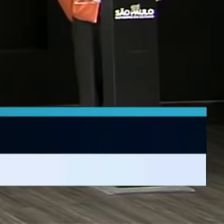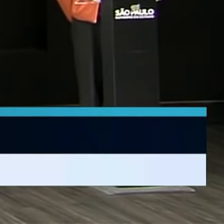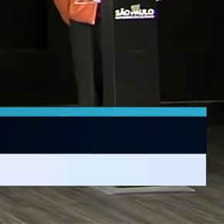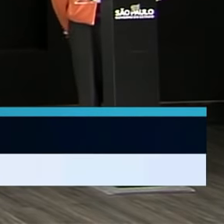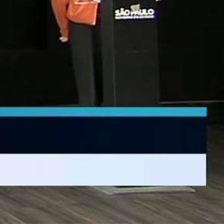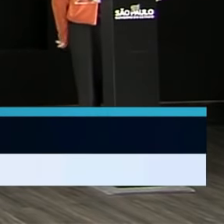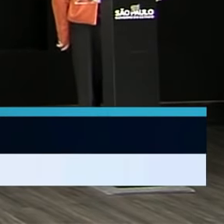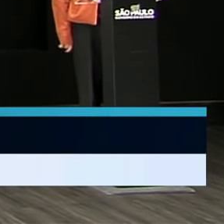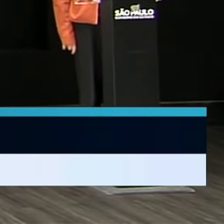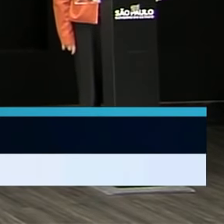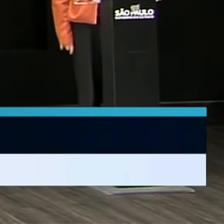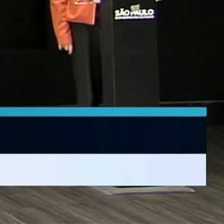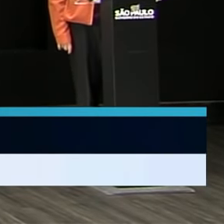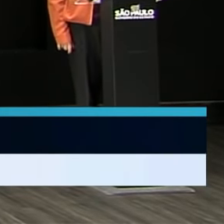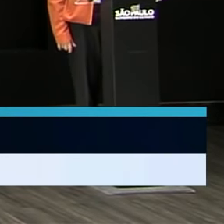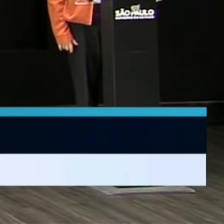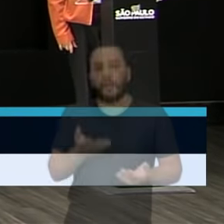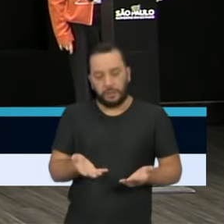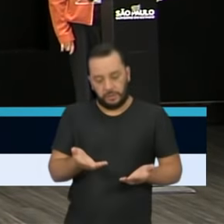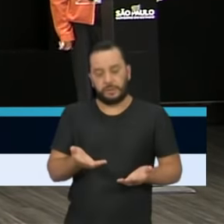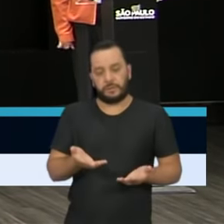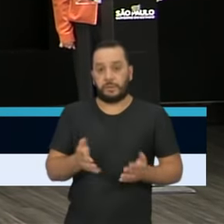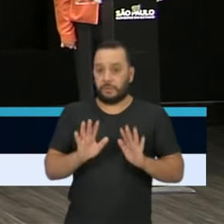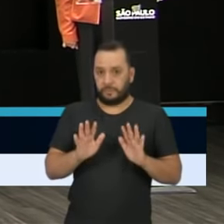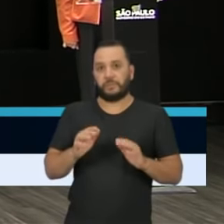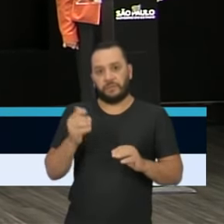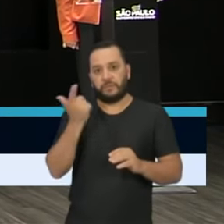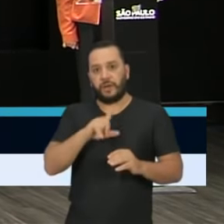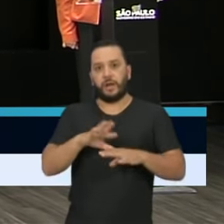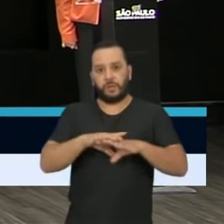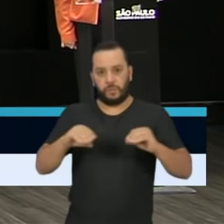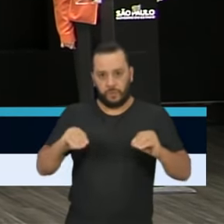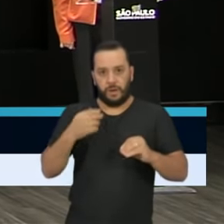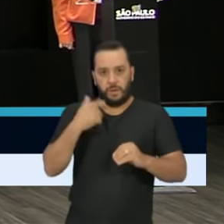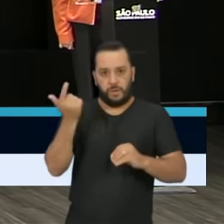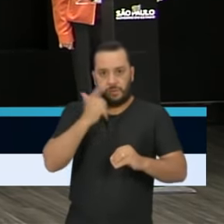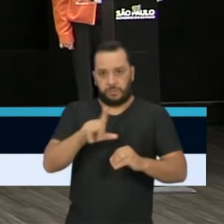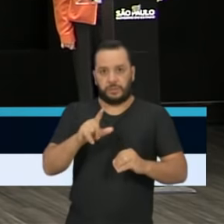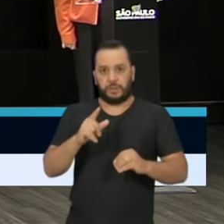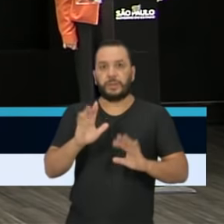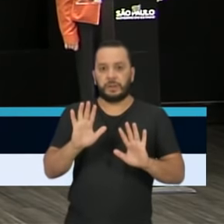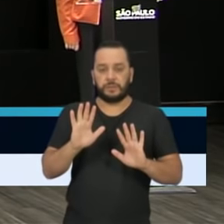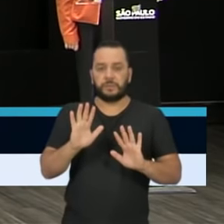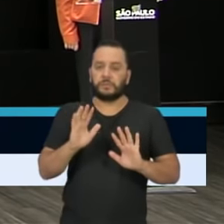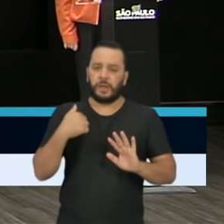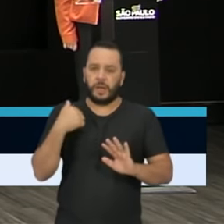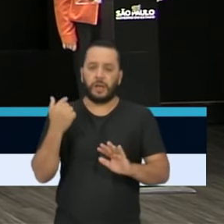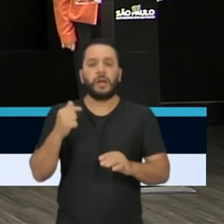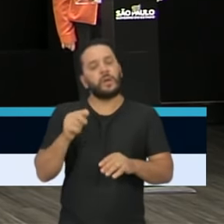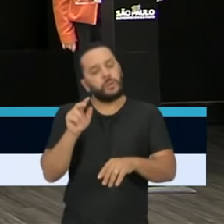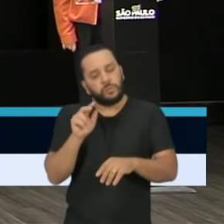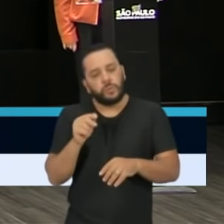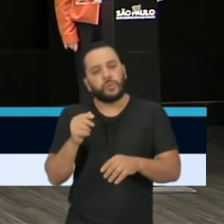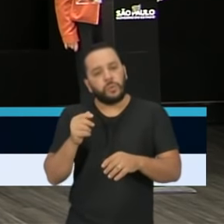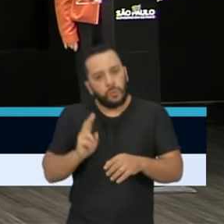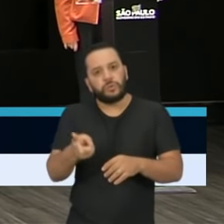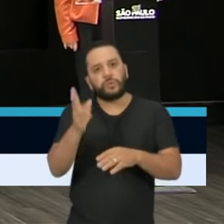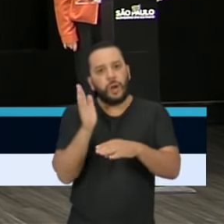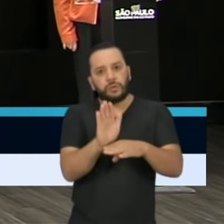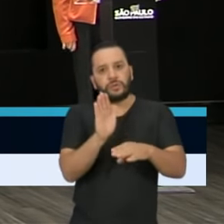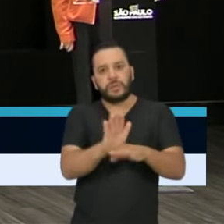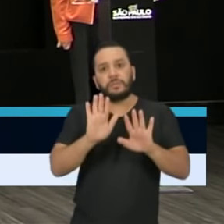está bem, felizmente, e vai se recuperar e continua a colaborar conosco, porém, o fará virtualmente. A